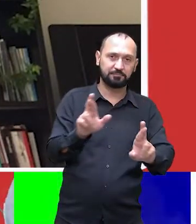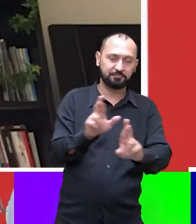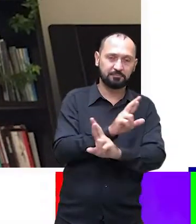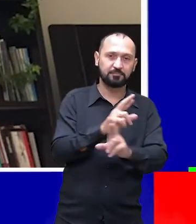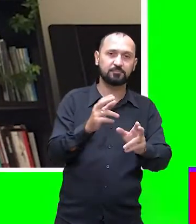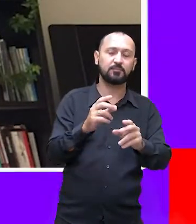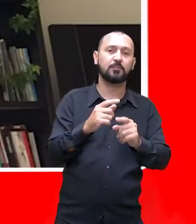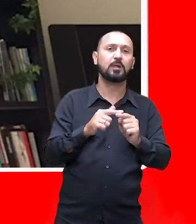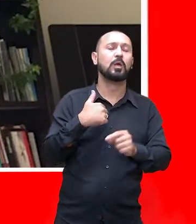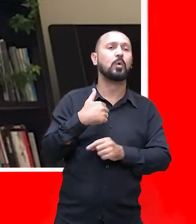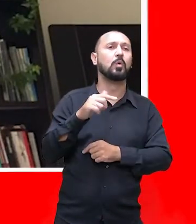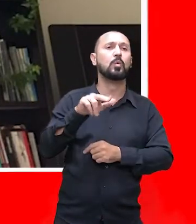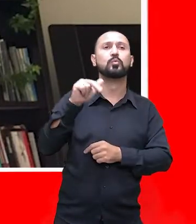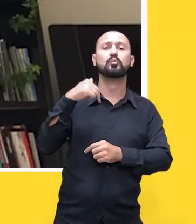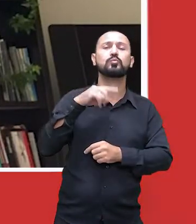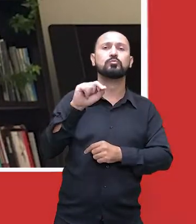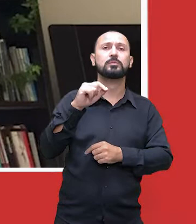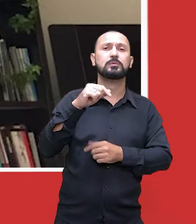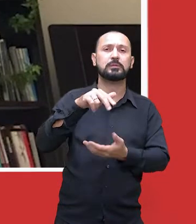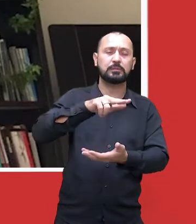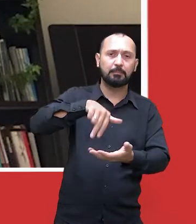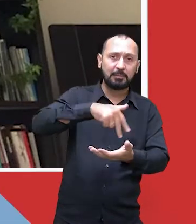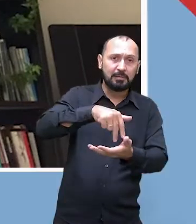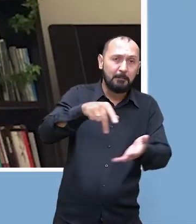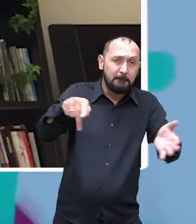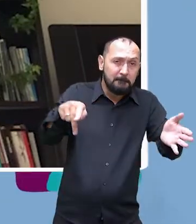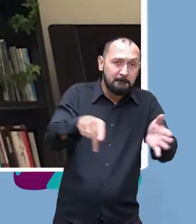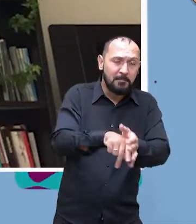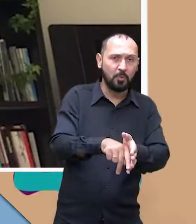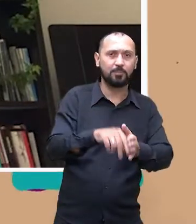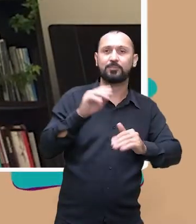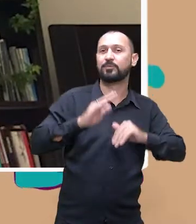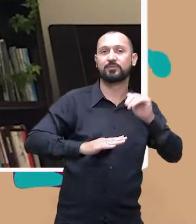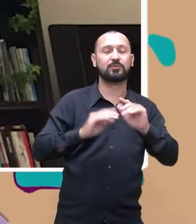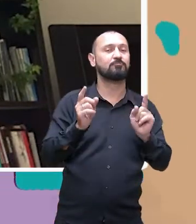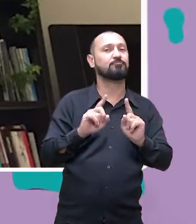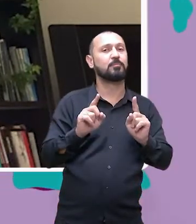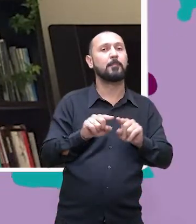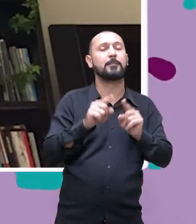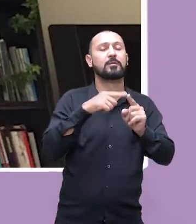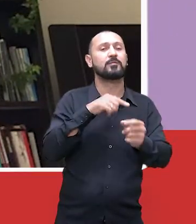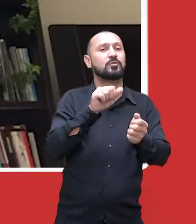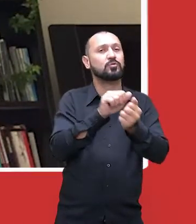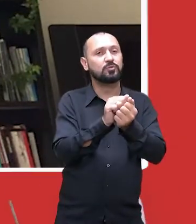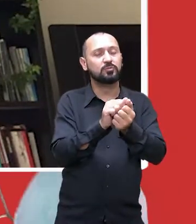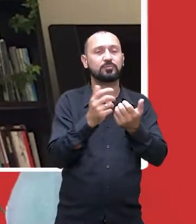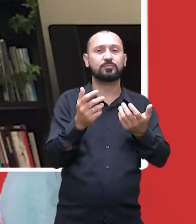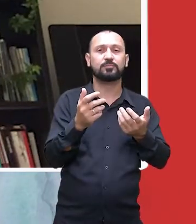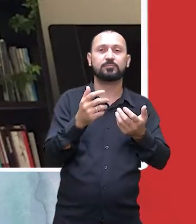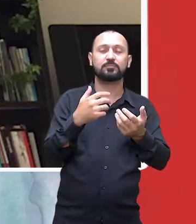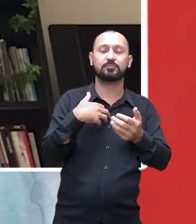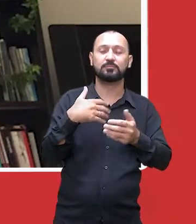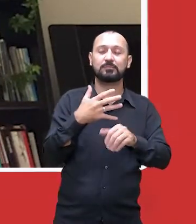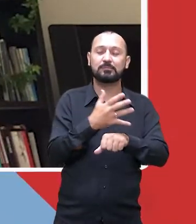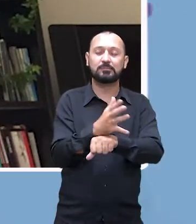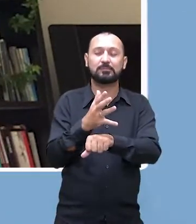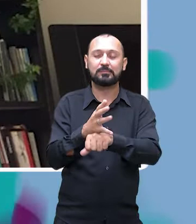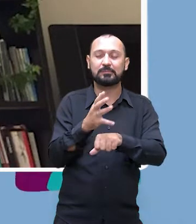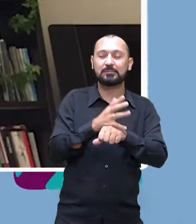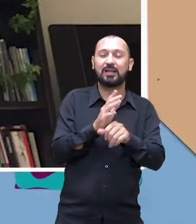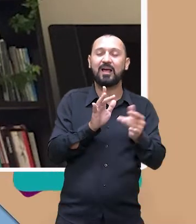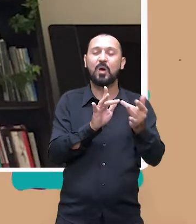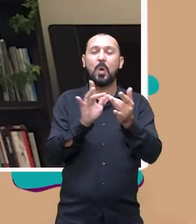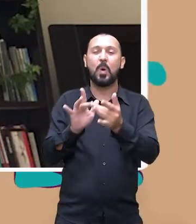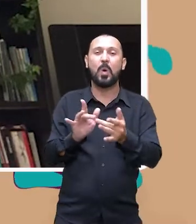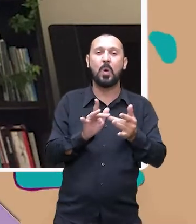mútua, embora eu nunca tenha sido bailarina da companhia, mas acho que sempre tive ali na